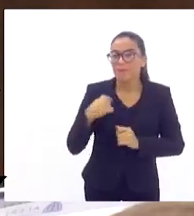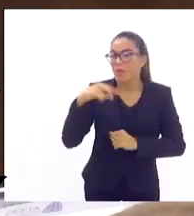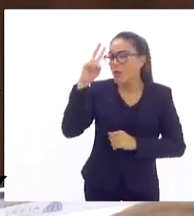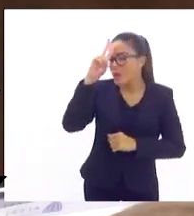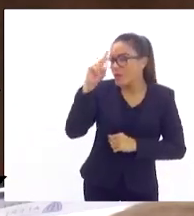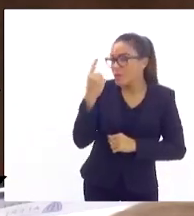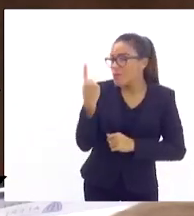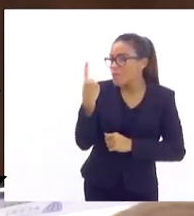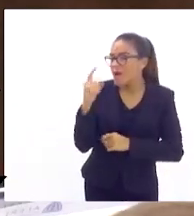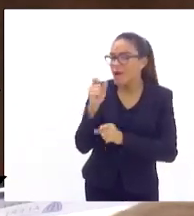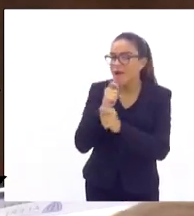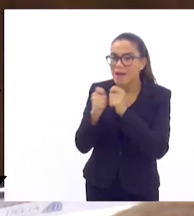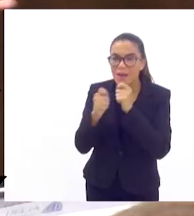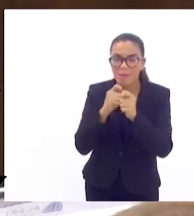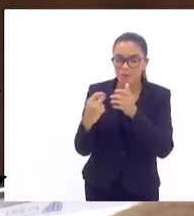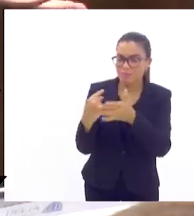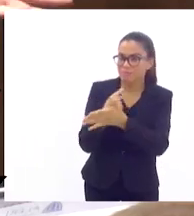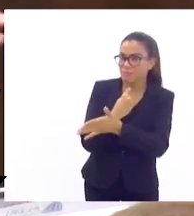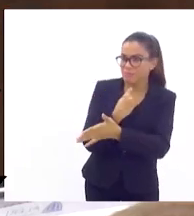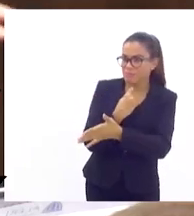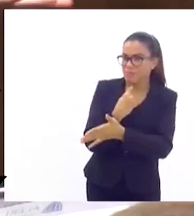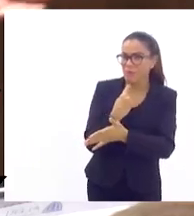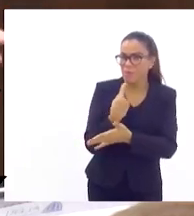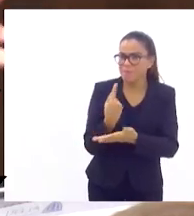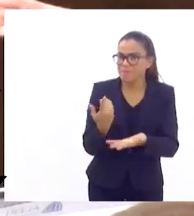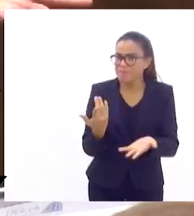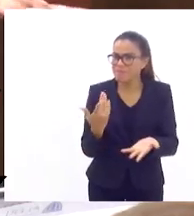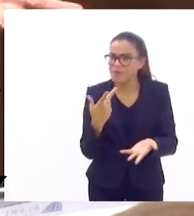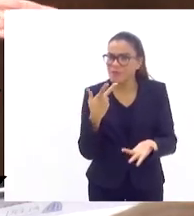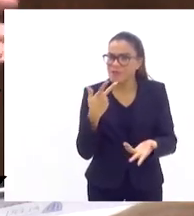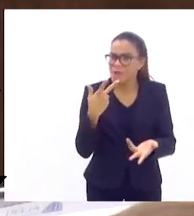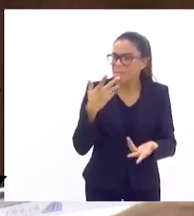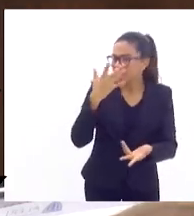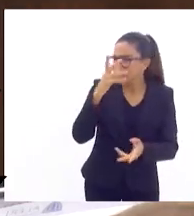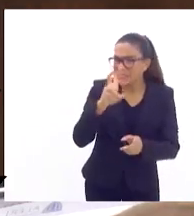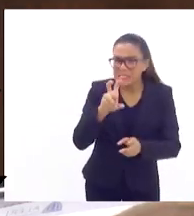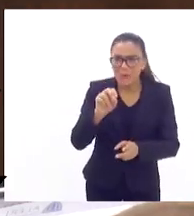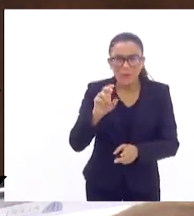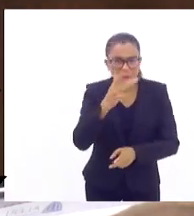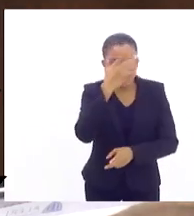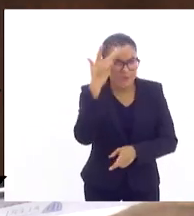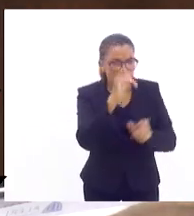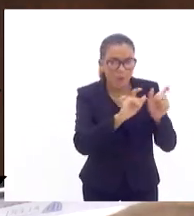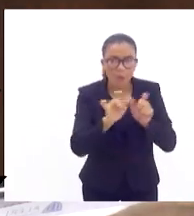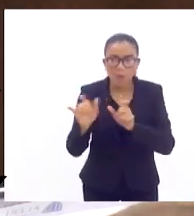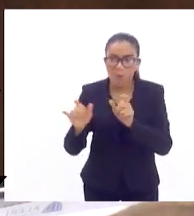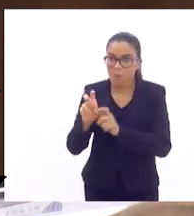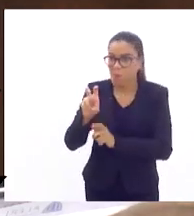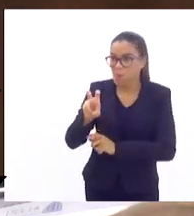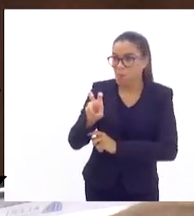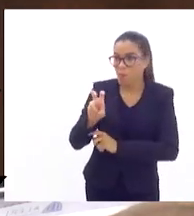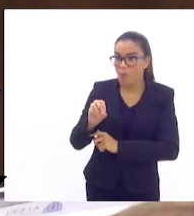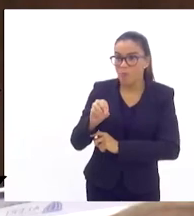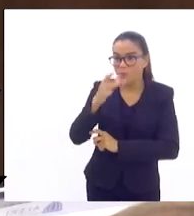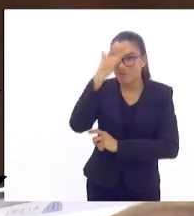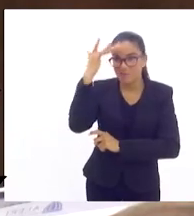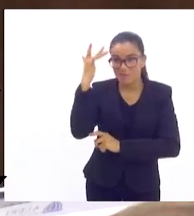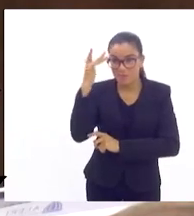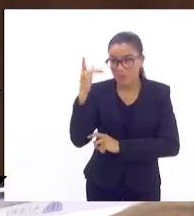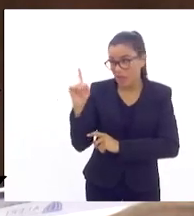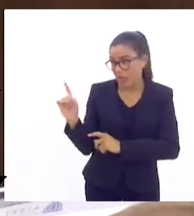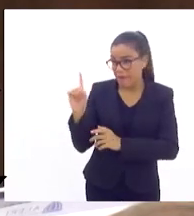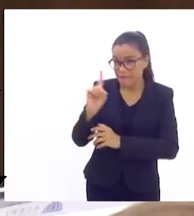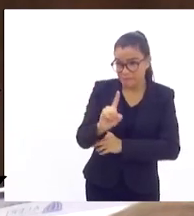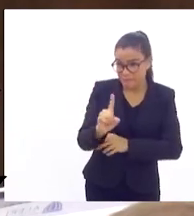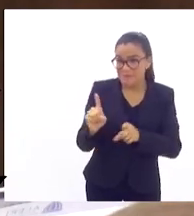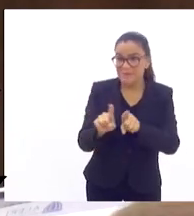das repórteres me perguntou, mas você está me anunciando uma obra de 50 pessoas? Eu falei assim, olha, 50 pessoas, se uma delas for você, você